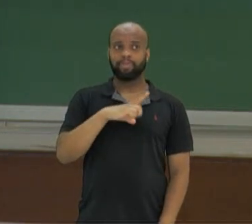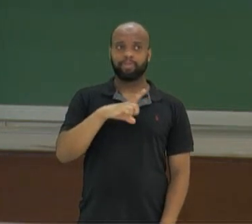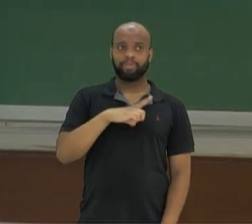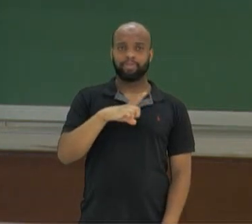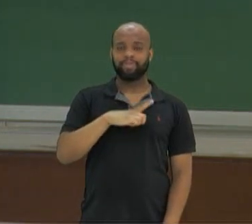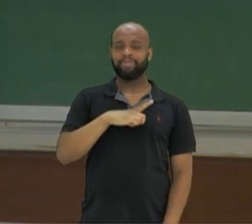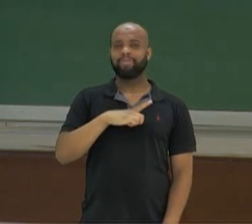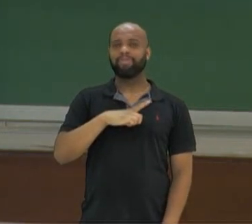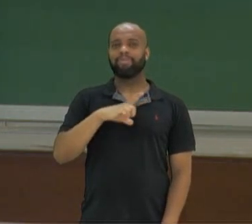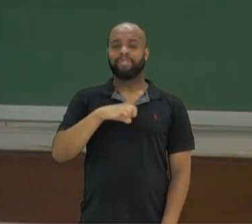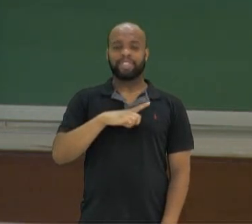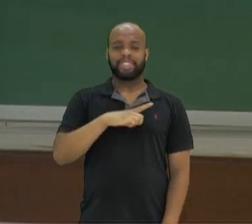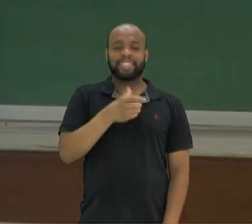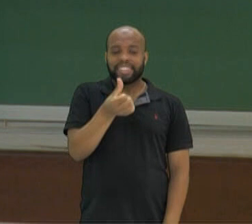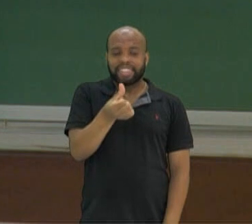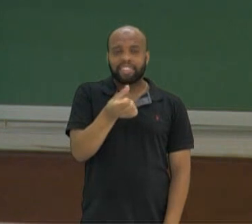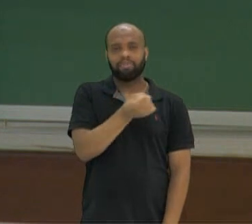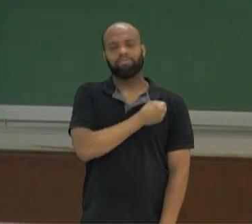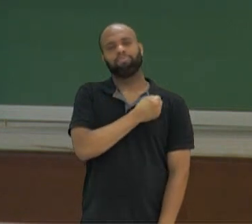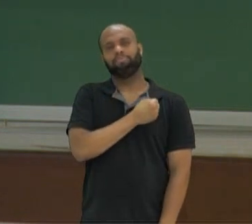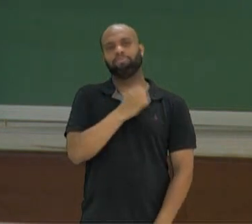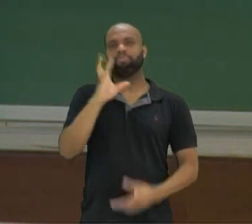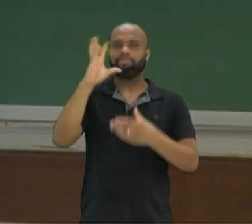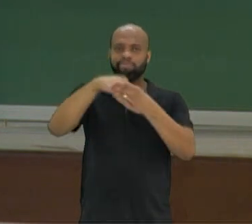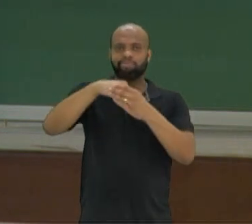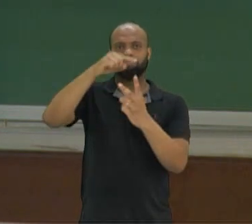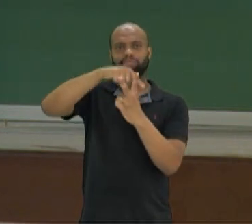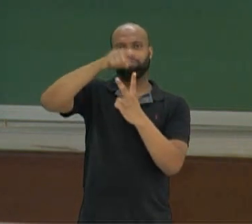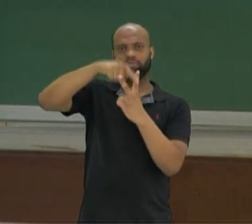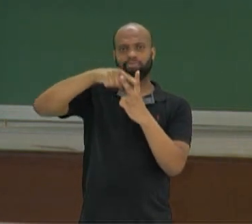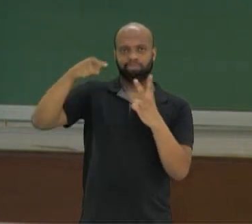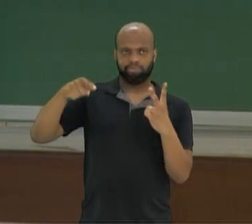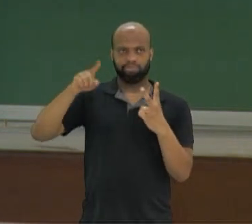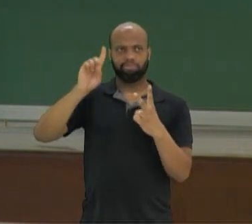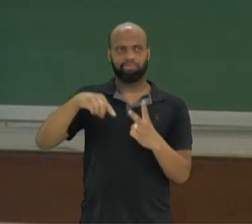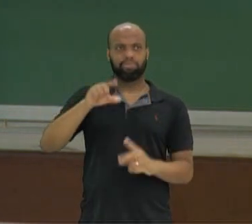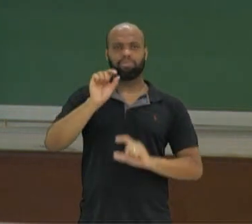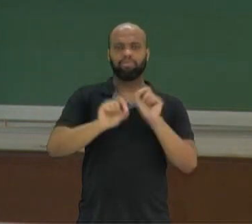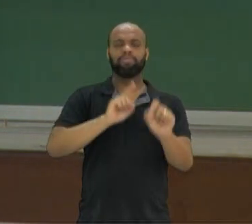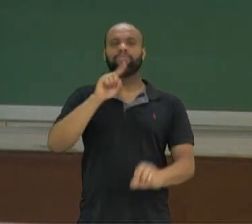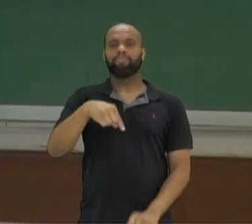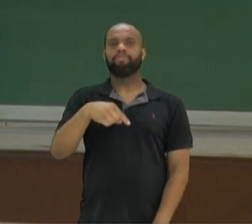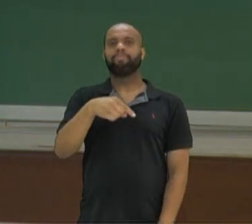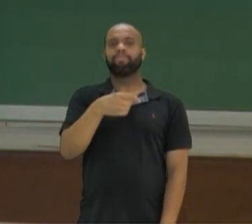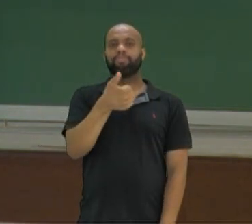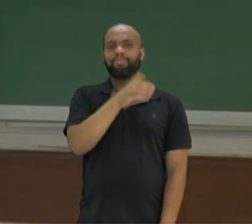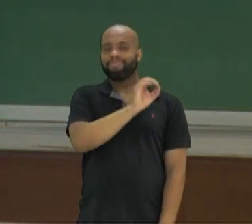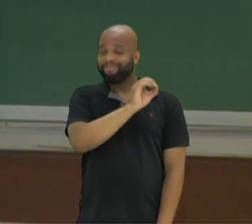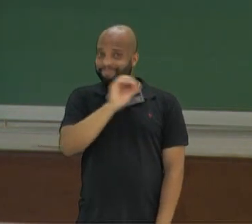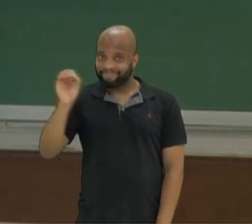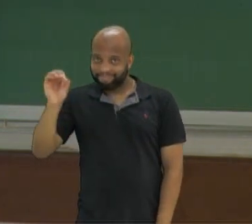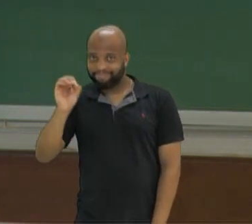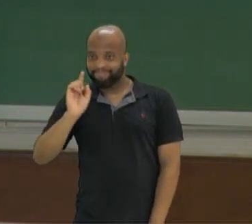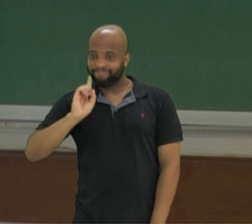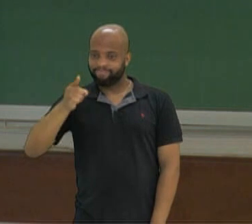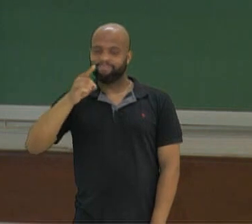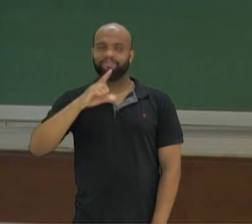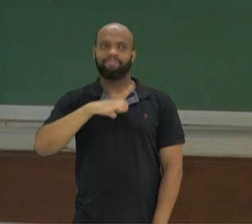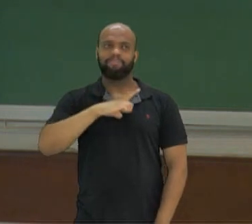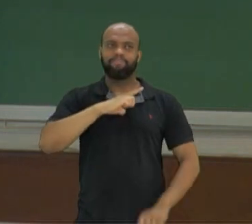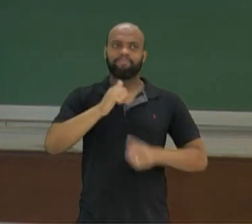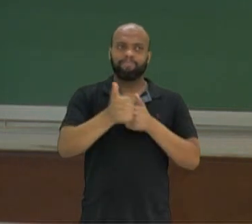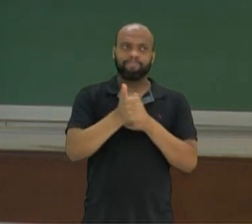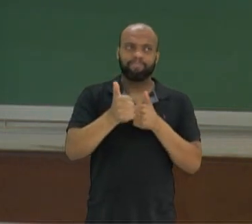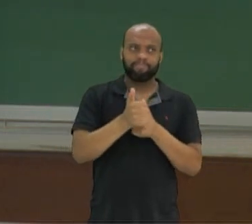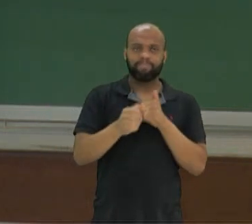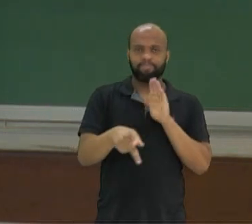6 dígitos, né? Como se fosse 100 mil. Alguma coisa que multiplicando chegasse perto dos